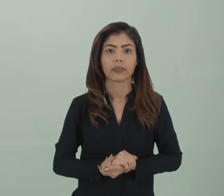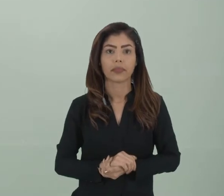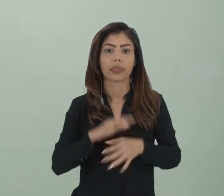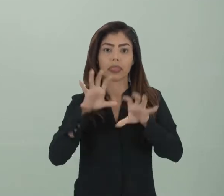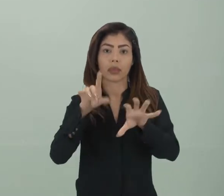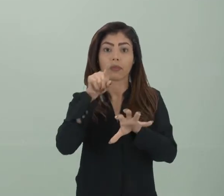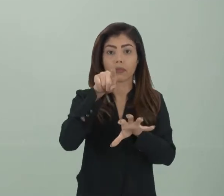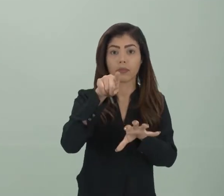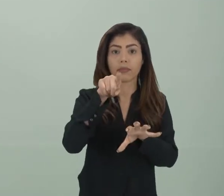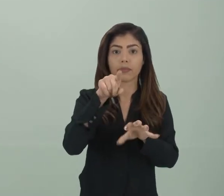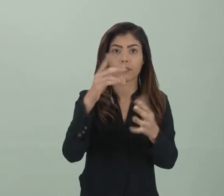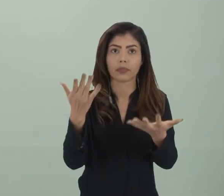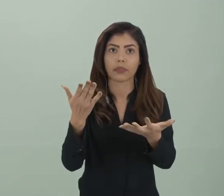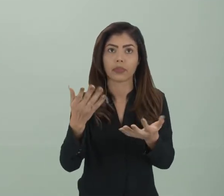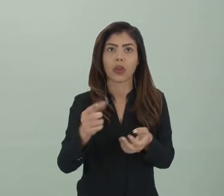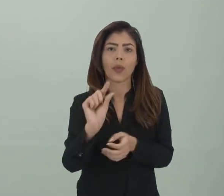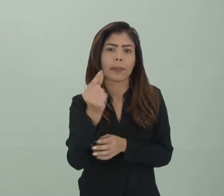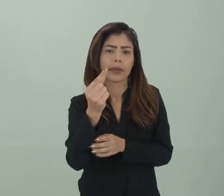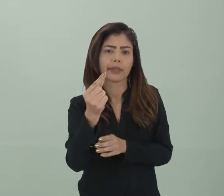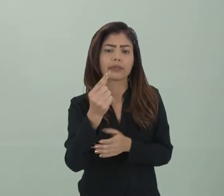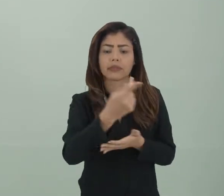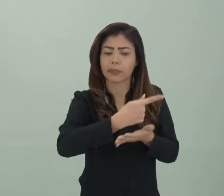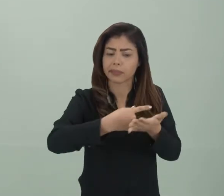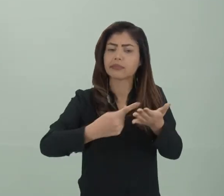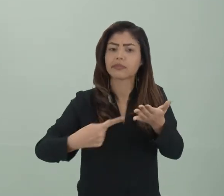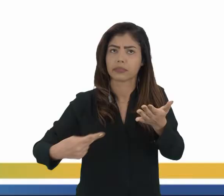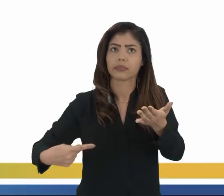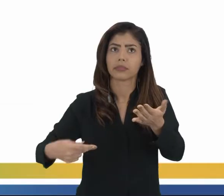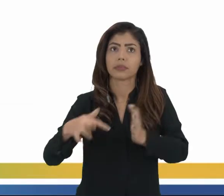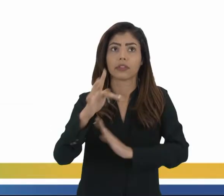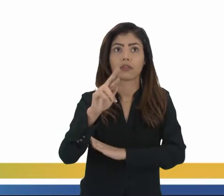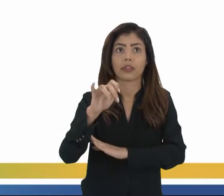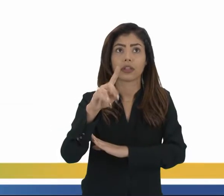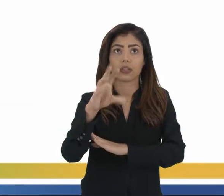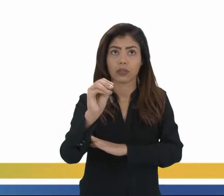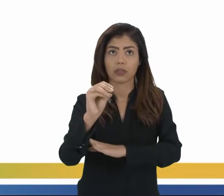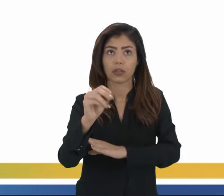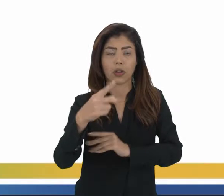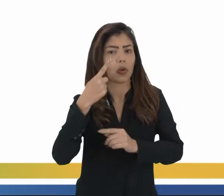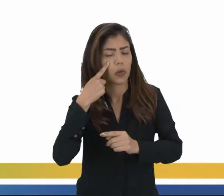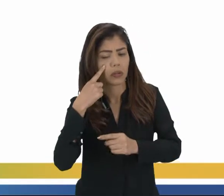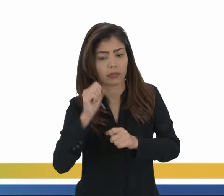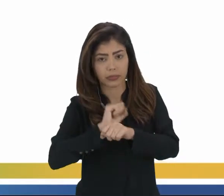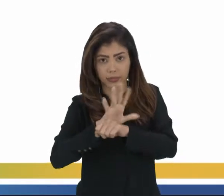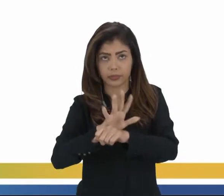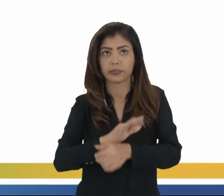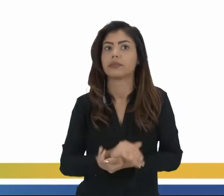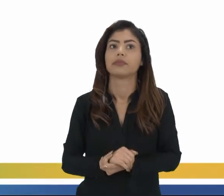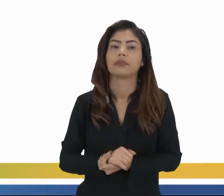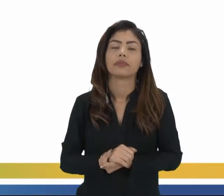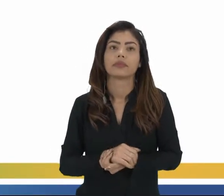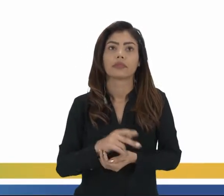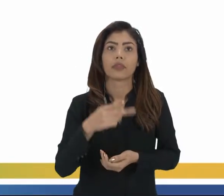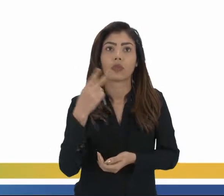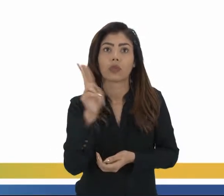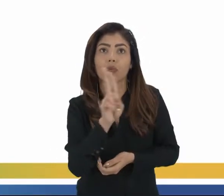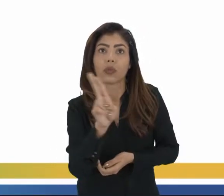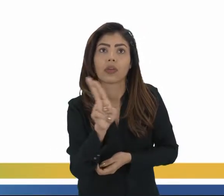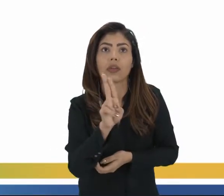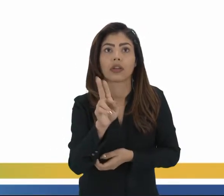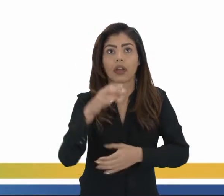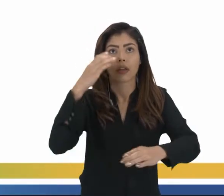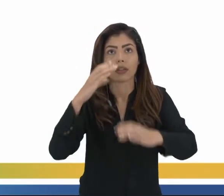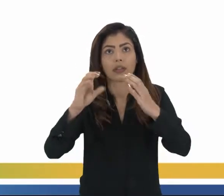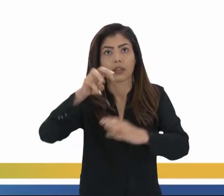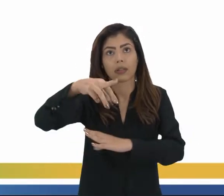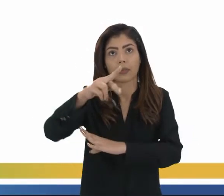Temos aqui um pequeno poema do poeta Federico Garcia Lorca. Olha aqui no slide. O poema se chama